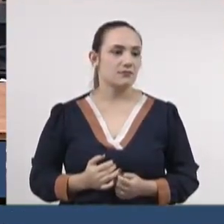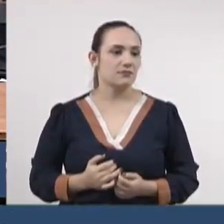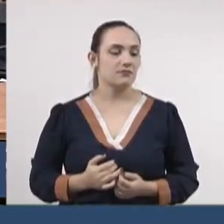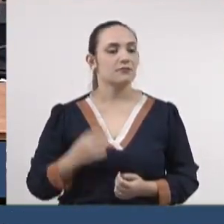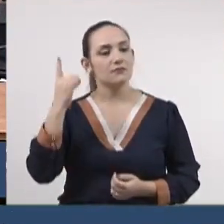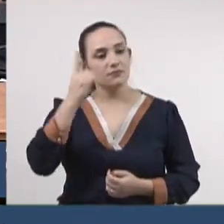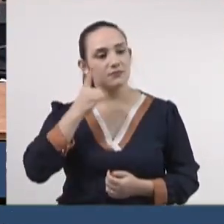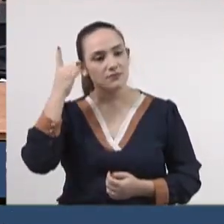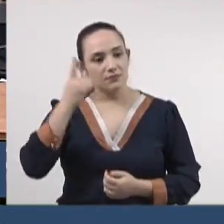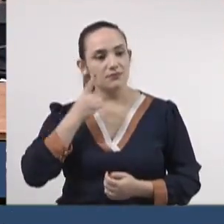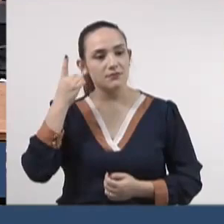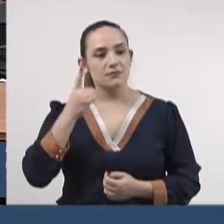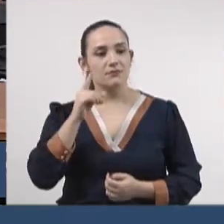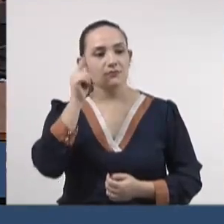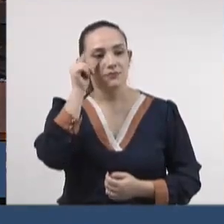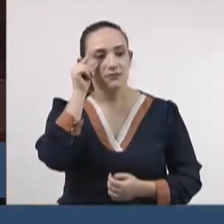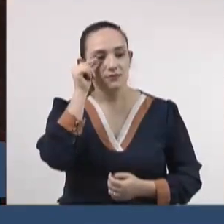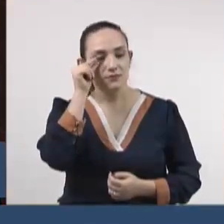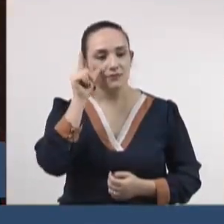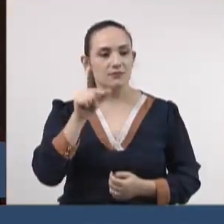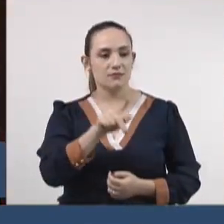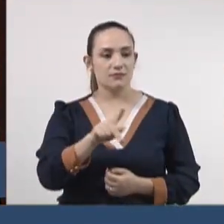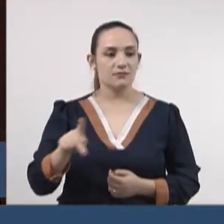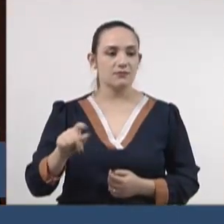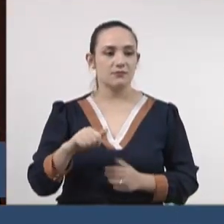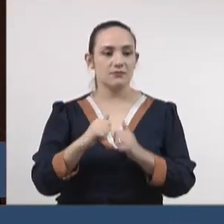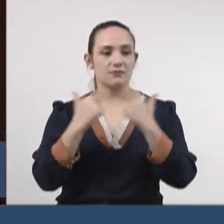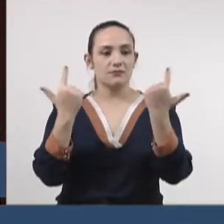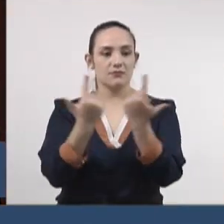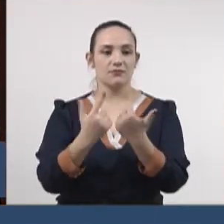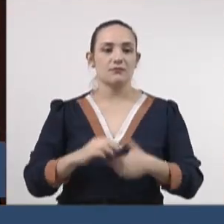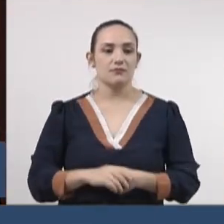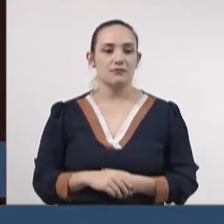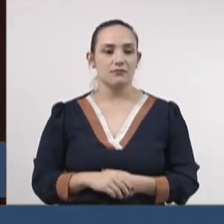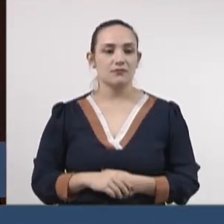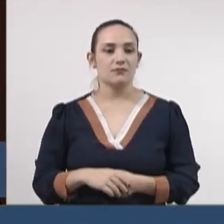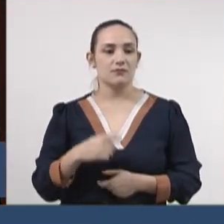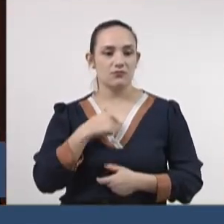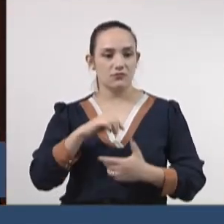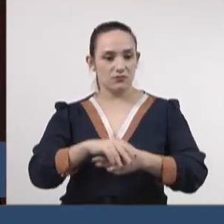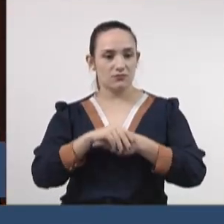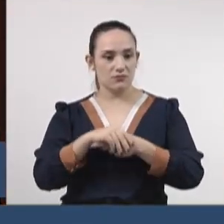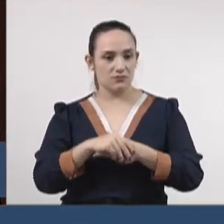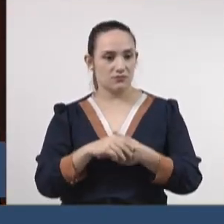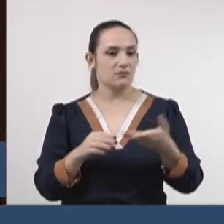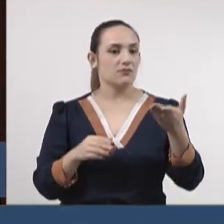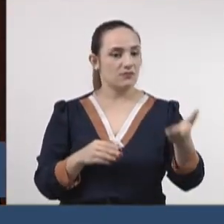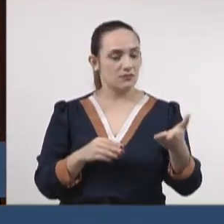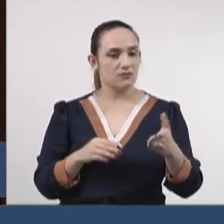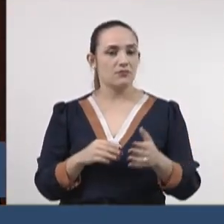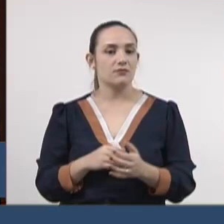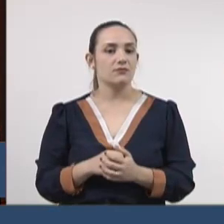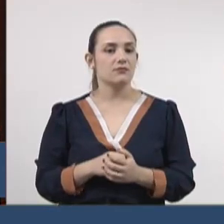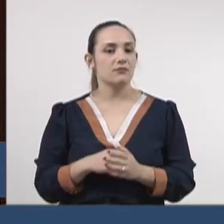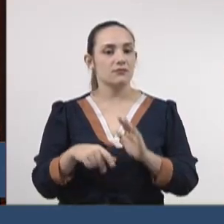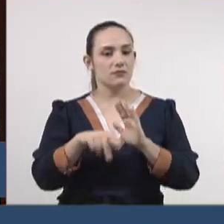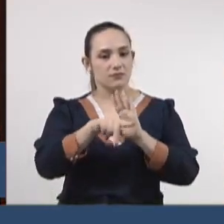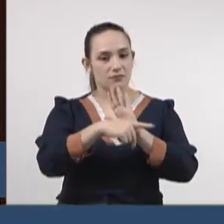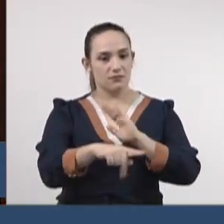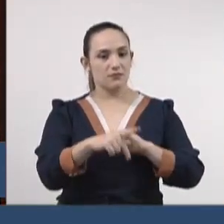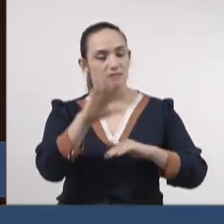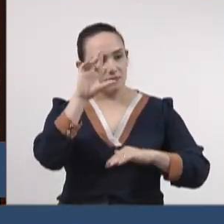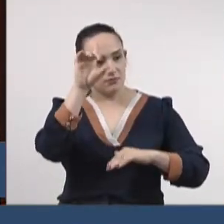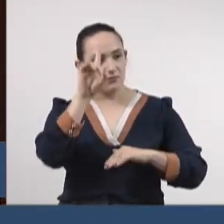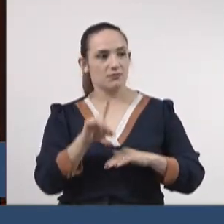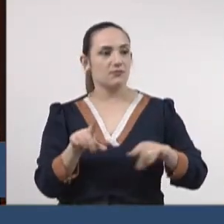Deputado Gerson Claro Presidente dessa distinta casa em nome do qual é o comprimento dos demais membros da diretoria